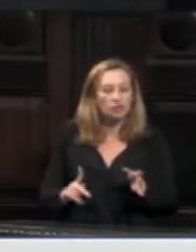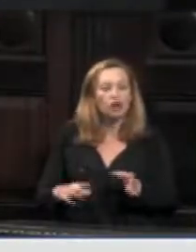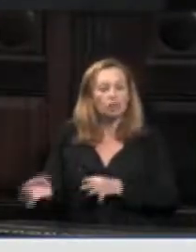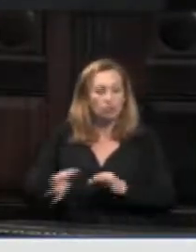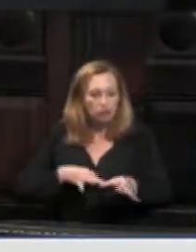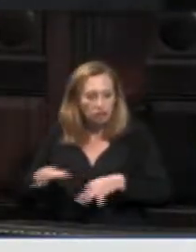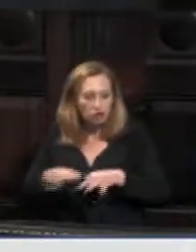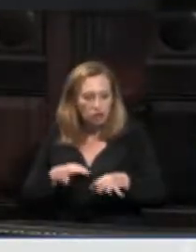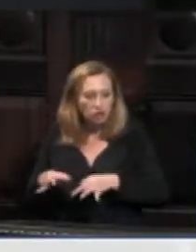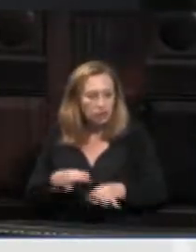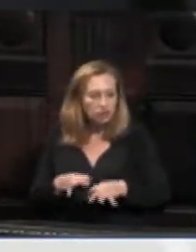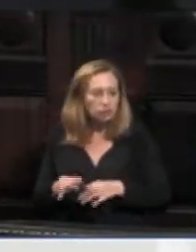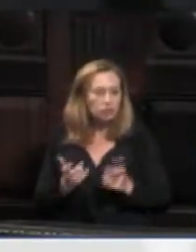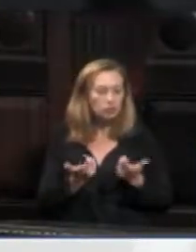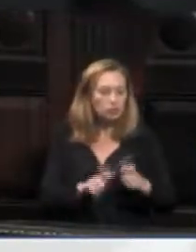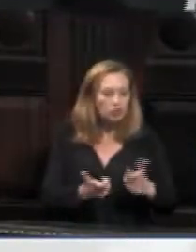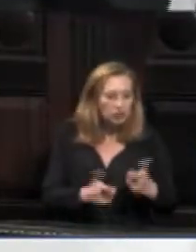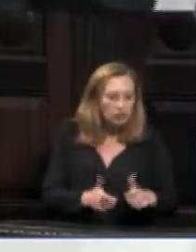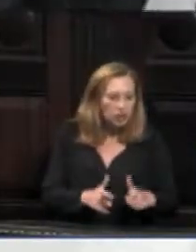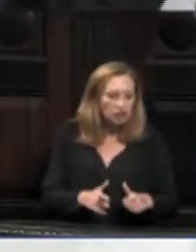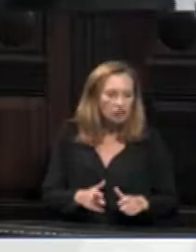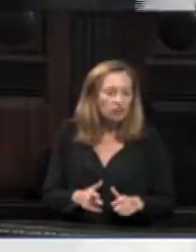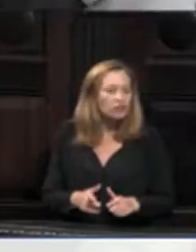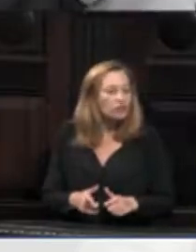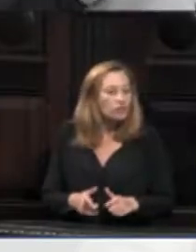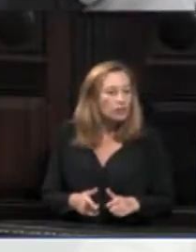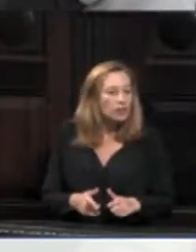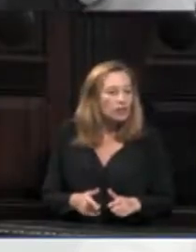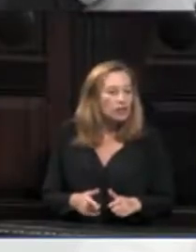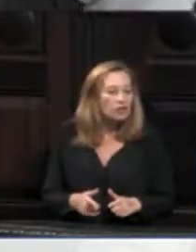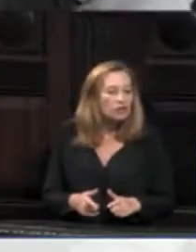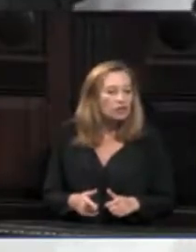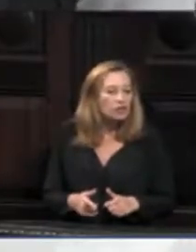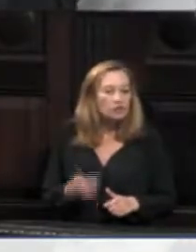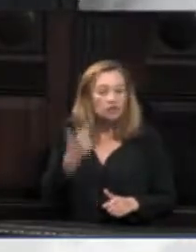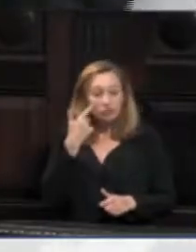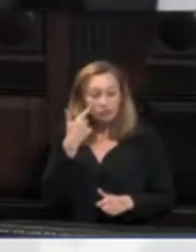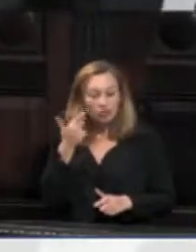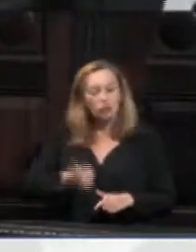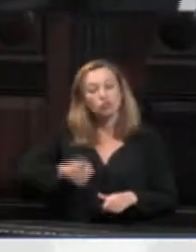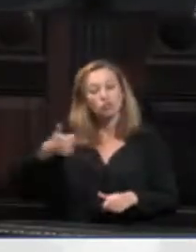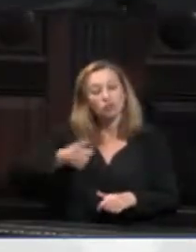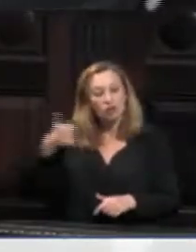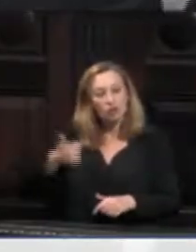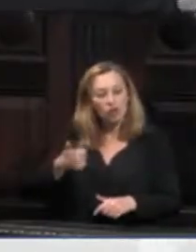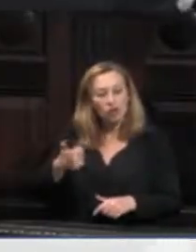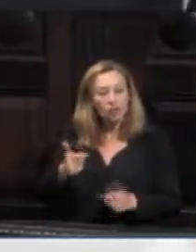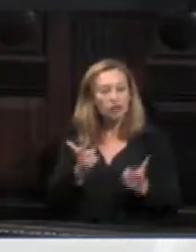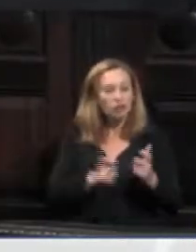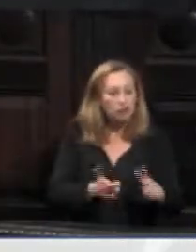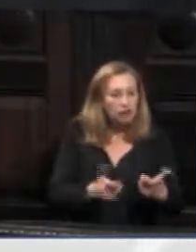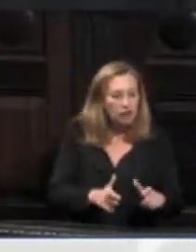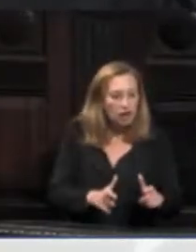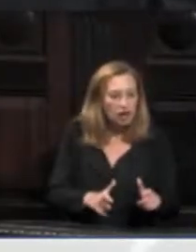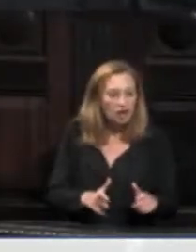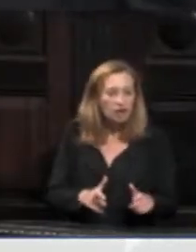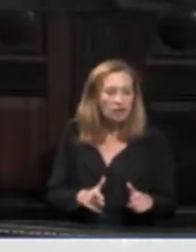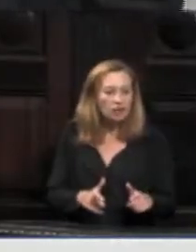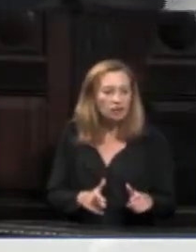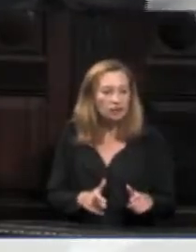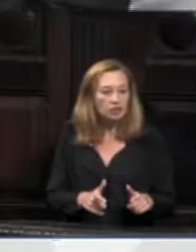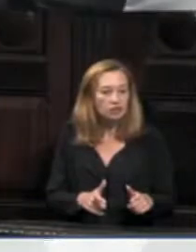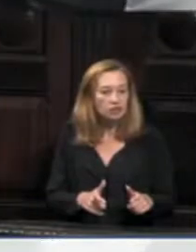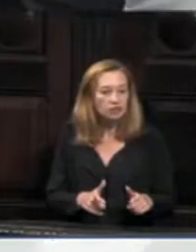Região Metropolitana. Foram revistos os pesos, foi revista a ponderação dos entes que participam do